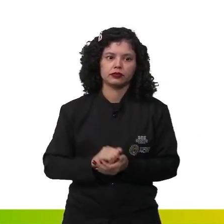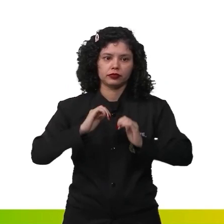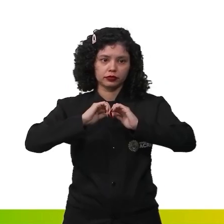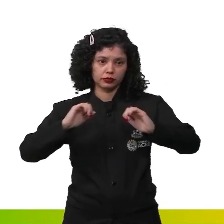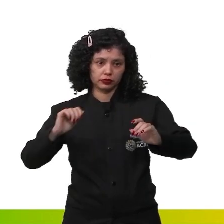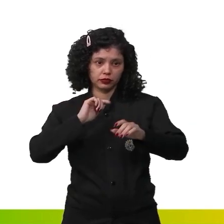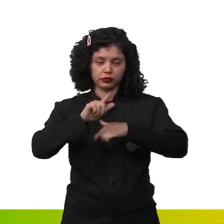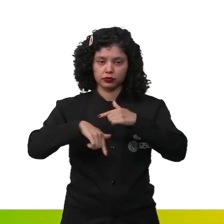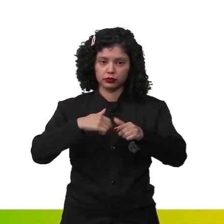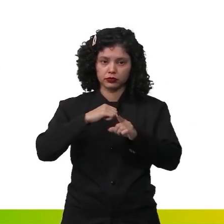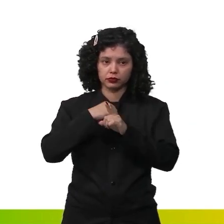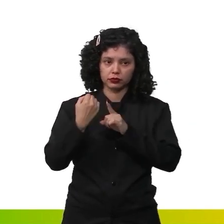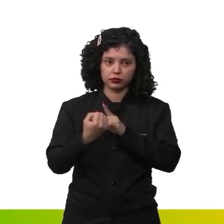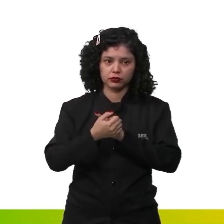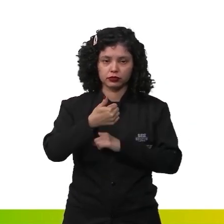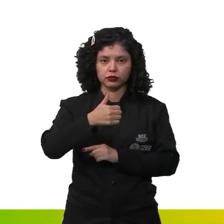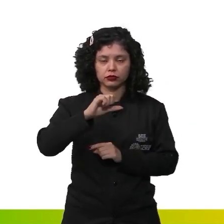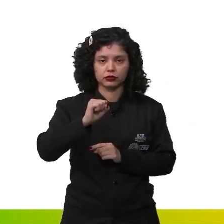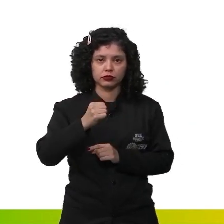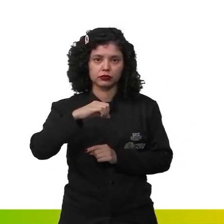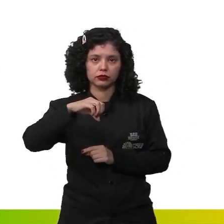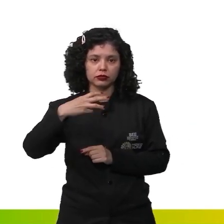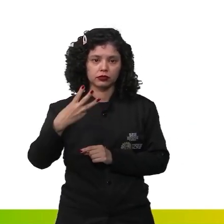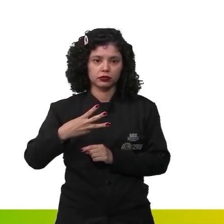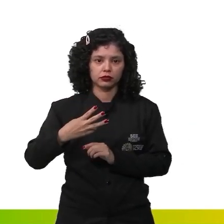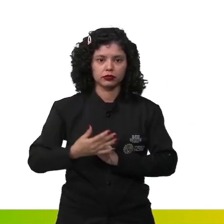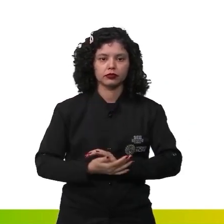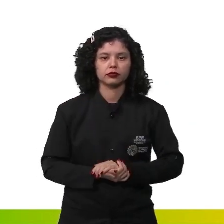do Trabalho Social de